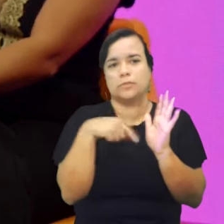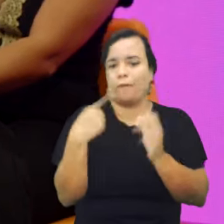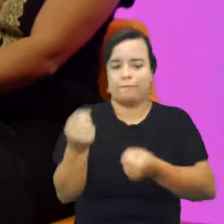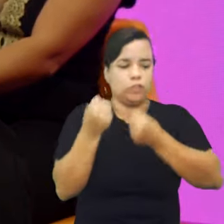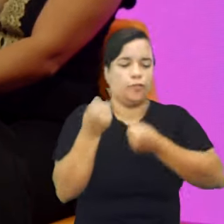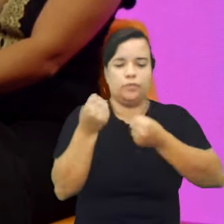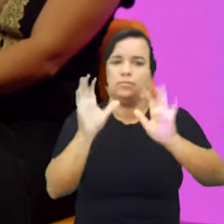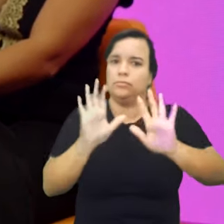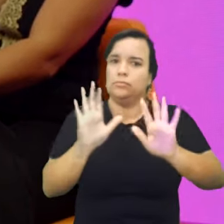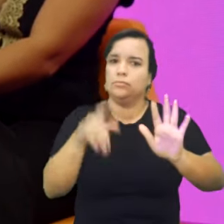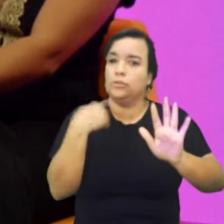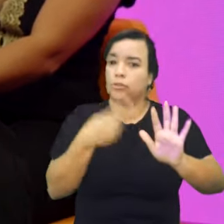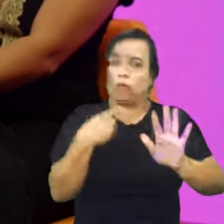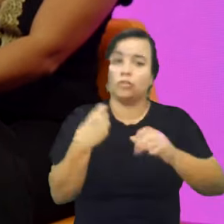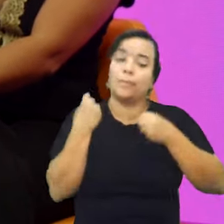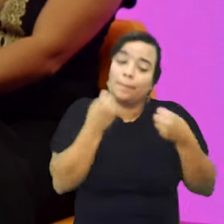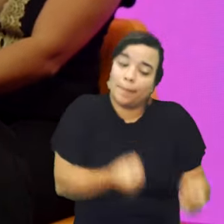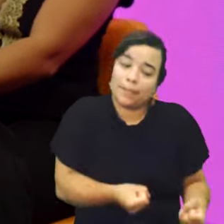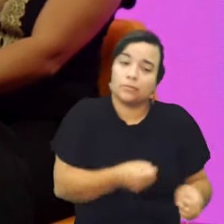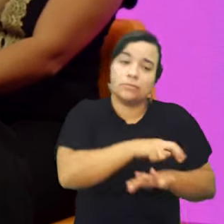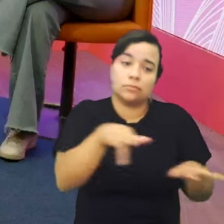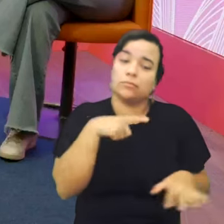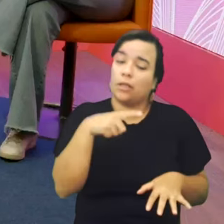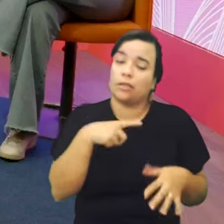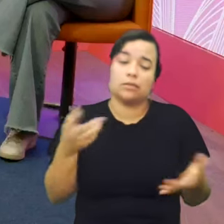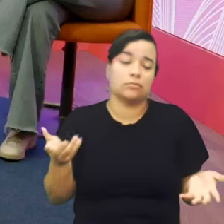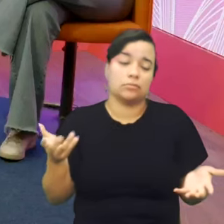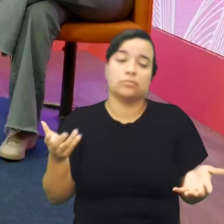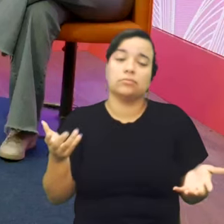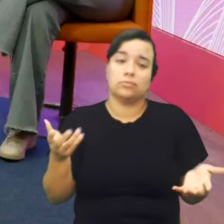forte, a gente é sobrecarregada. Exato. Né, essa